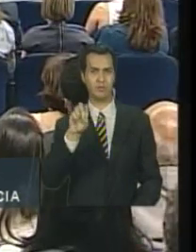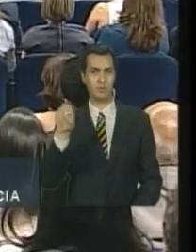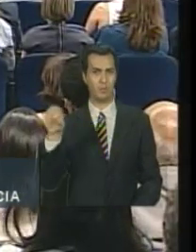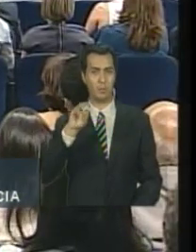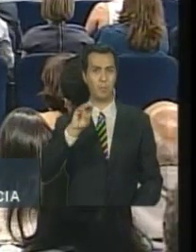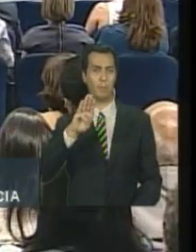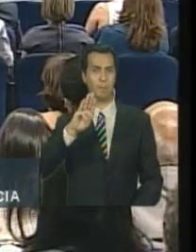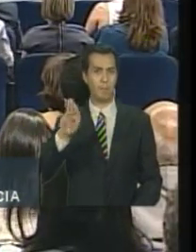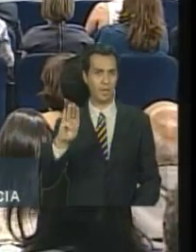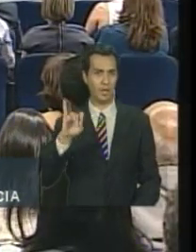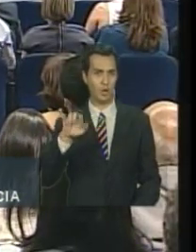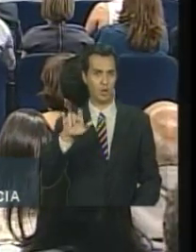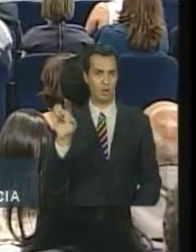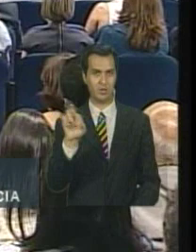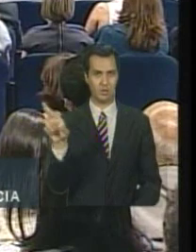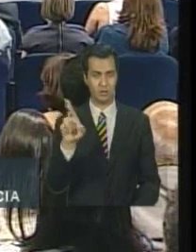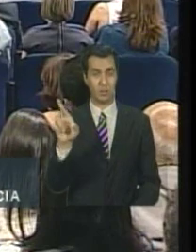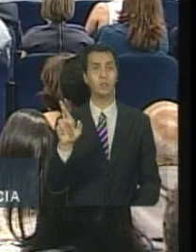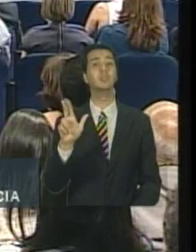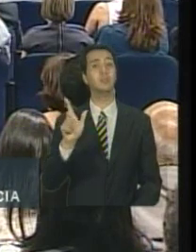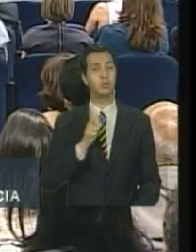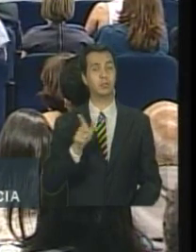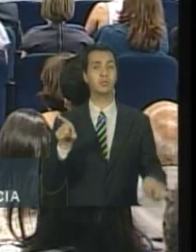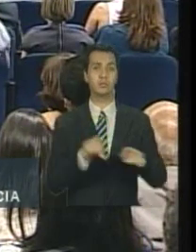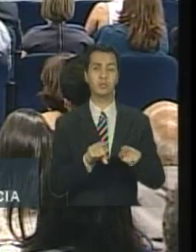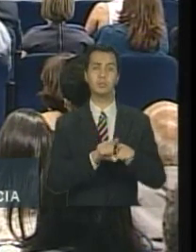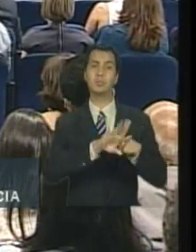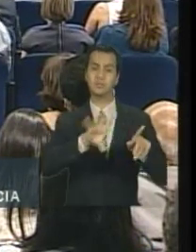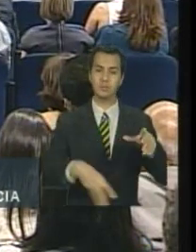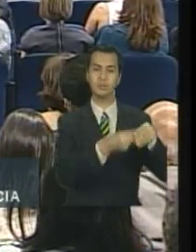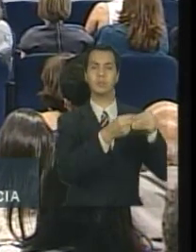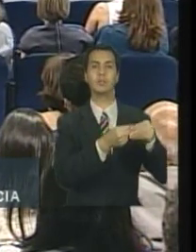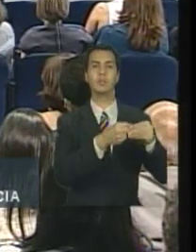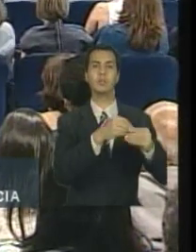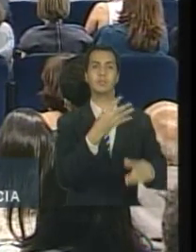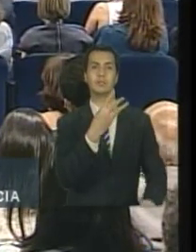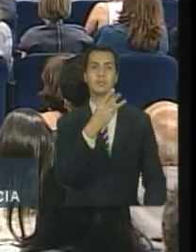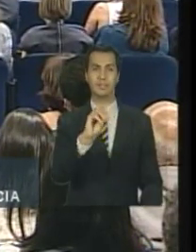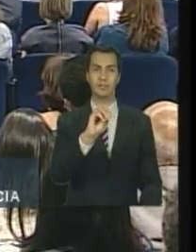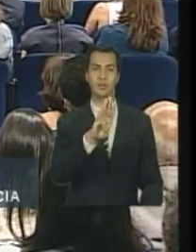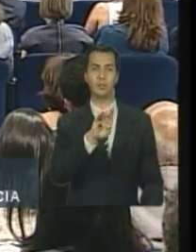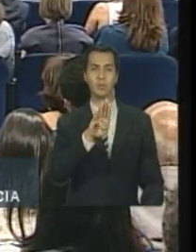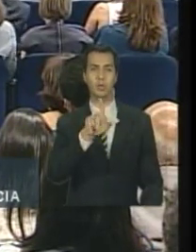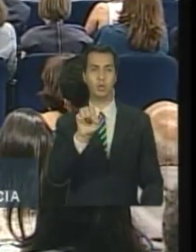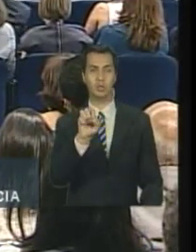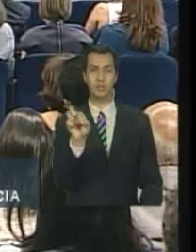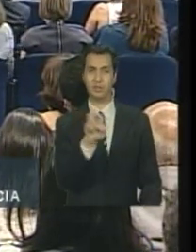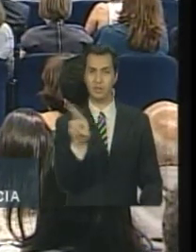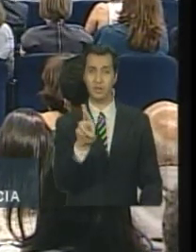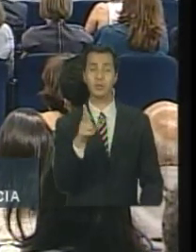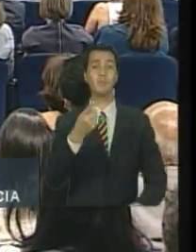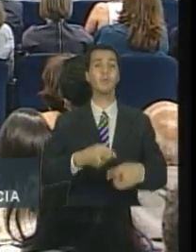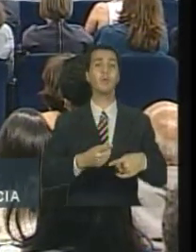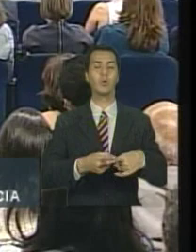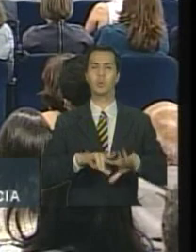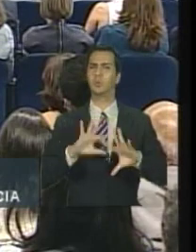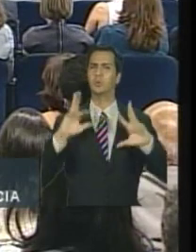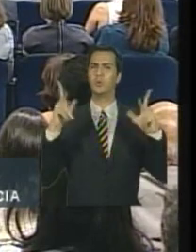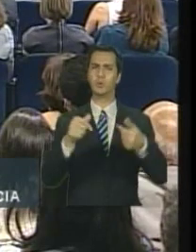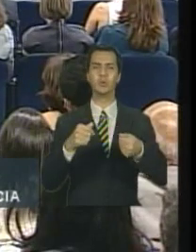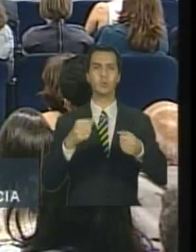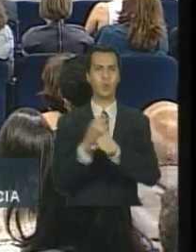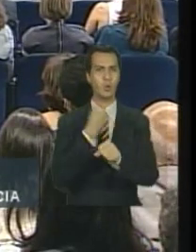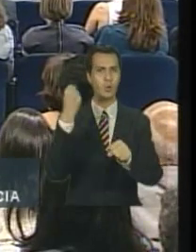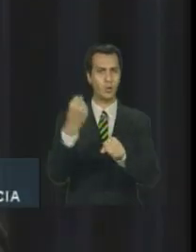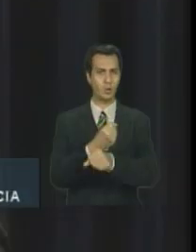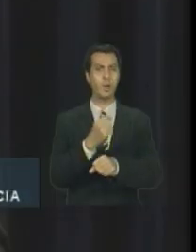somas bastante significativas, de mais de 30 bilhões de reais, porque todas as obras no âmbito da